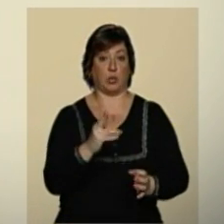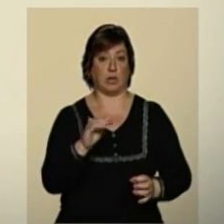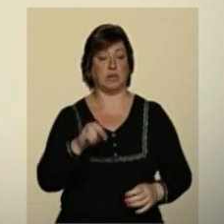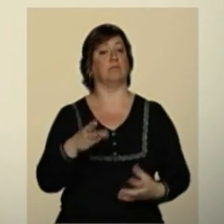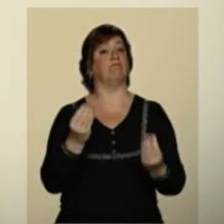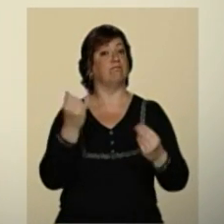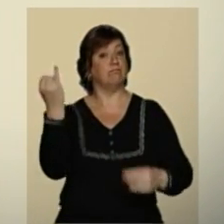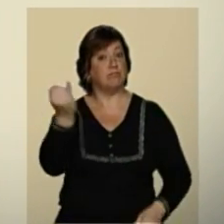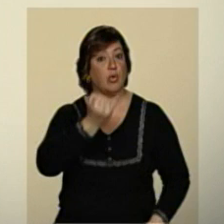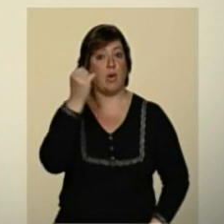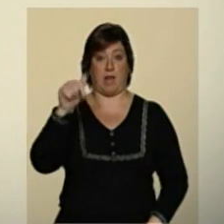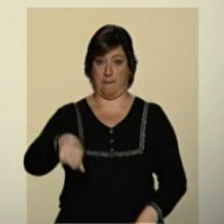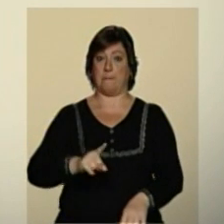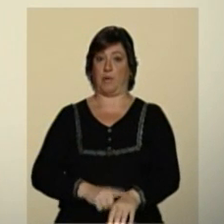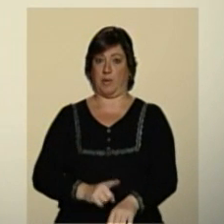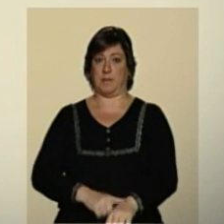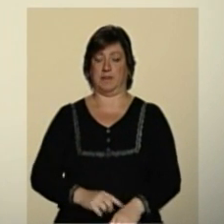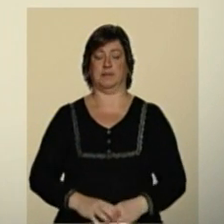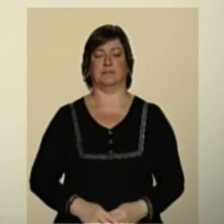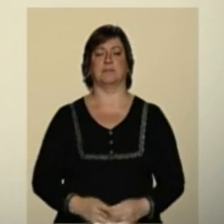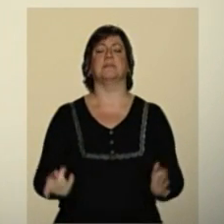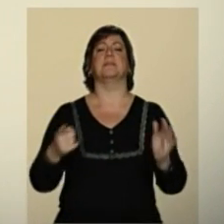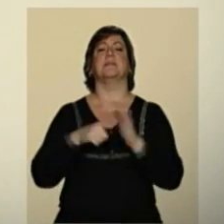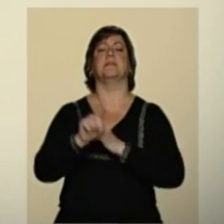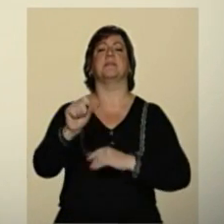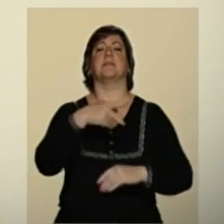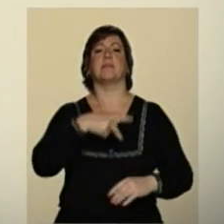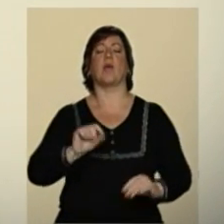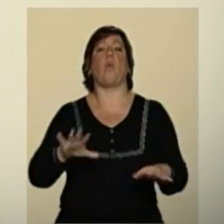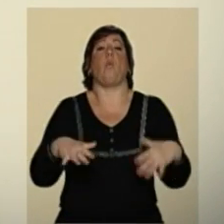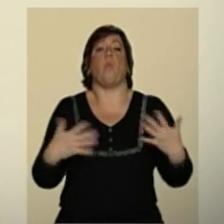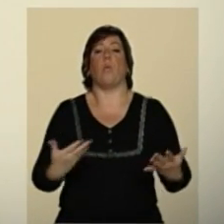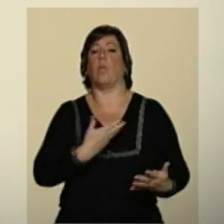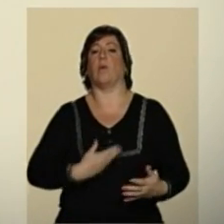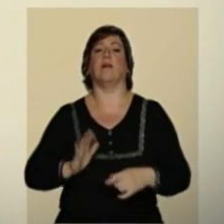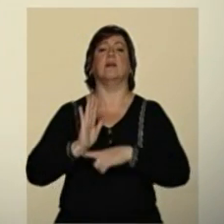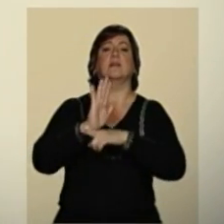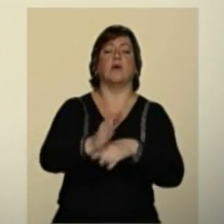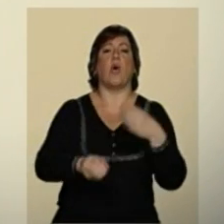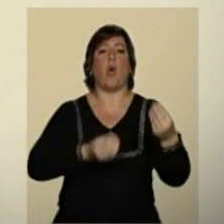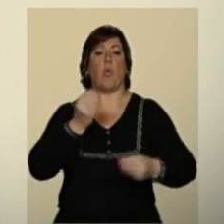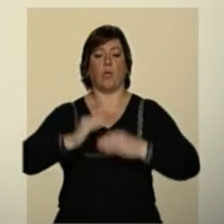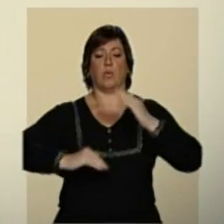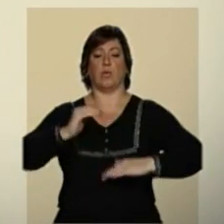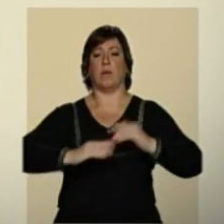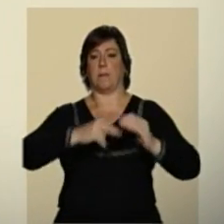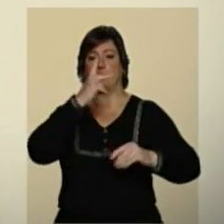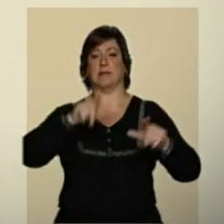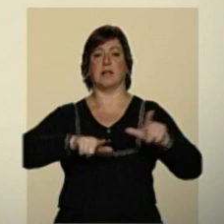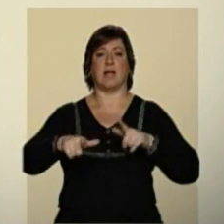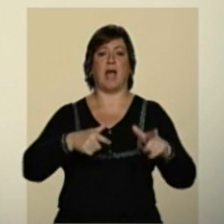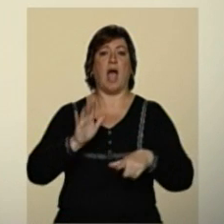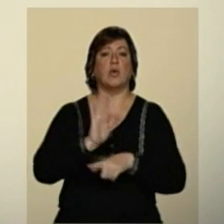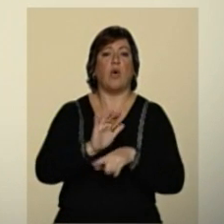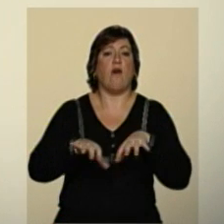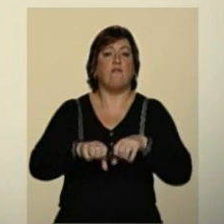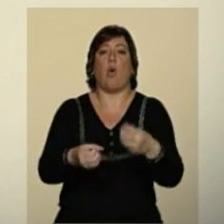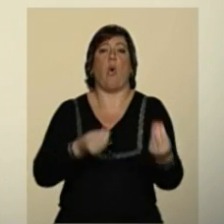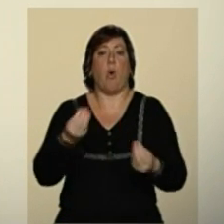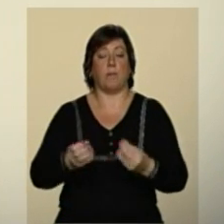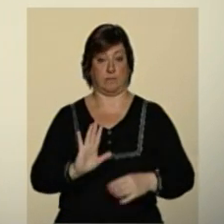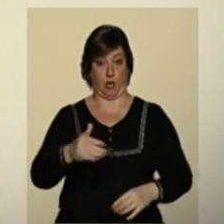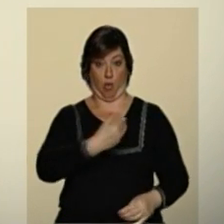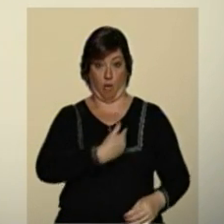importante nesse momento presidenta Que apoio o Governo está dando paraa qualificação profissional dos trabalhadores do Turismo o Governo está